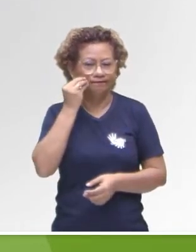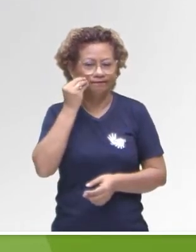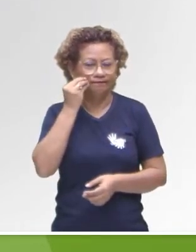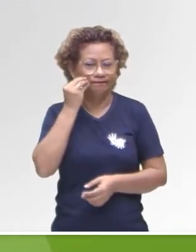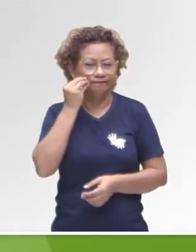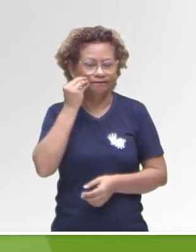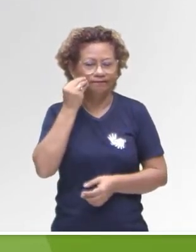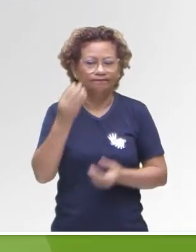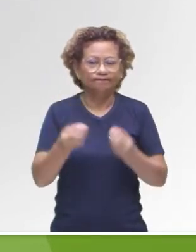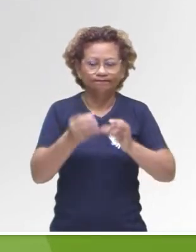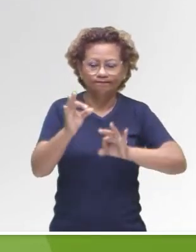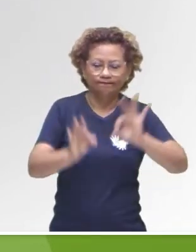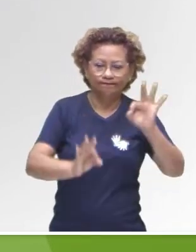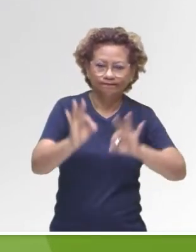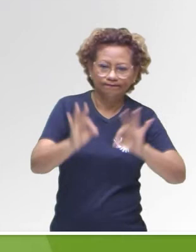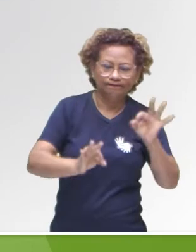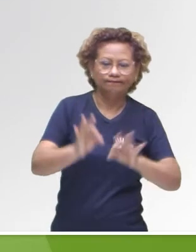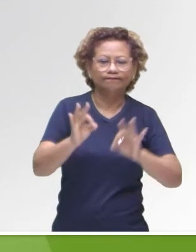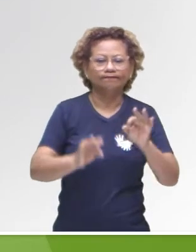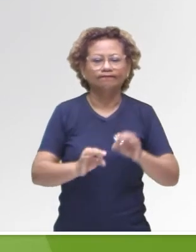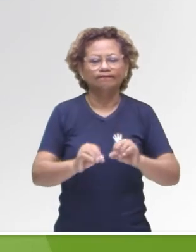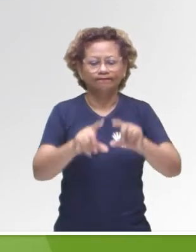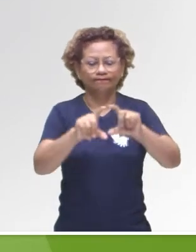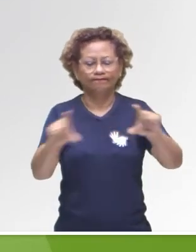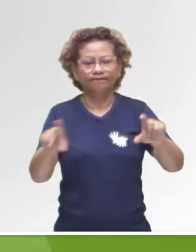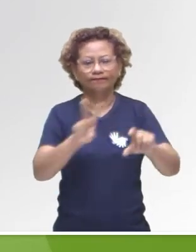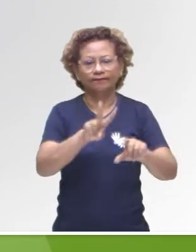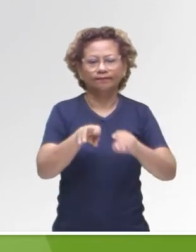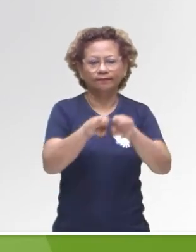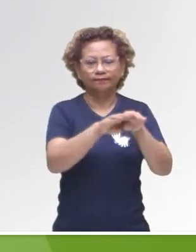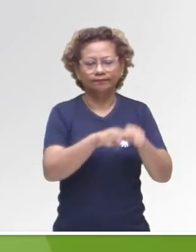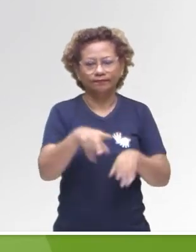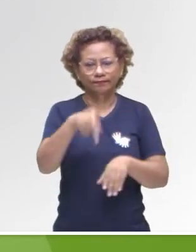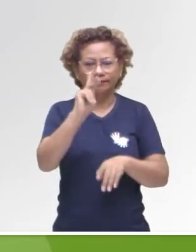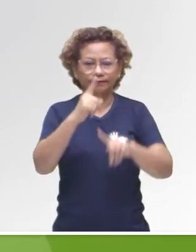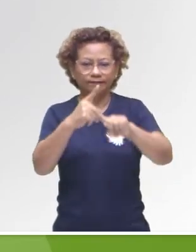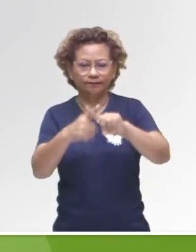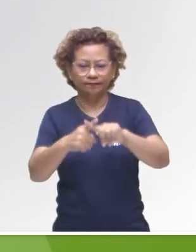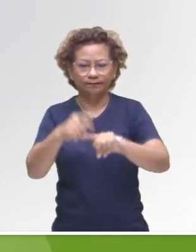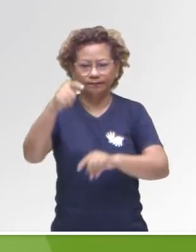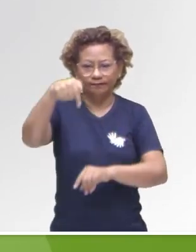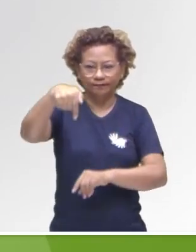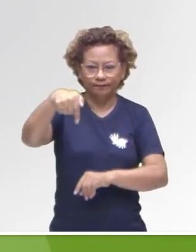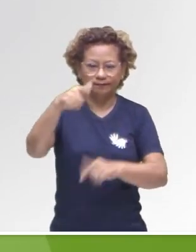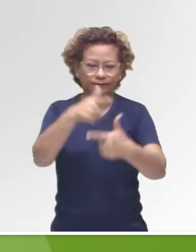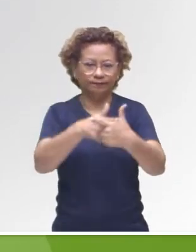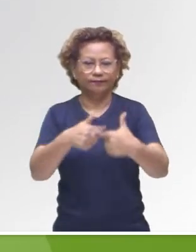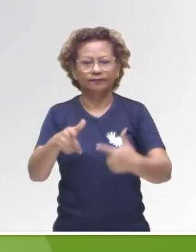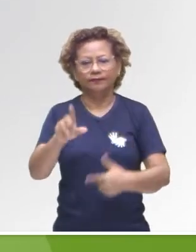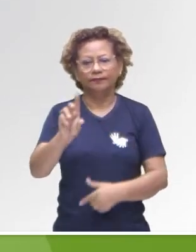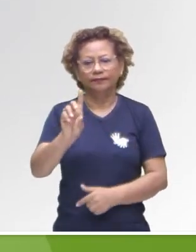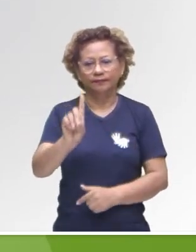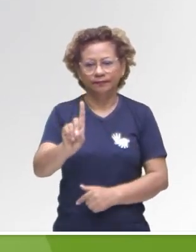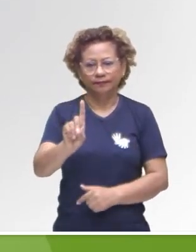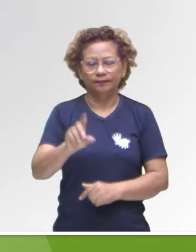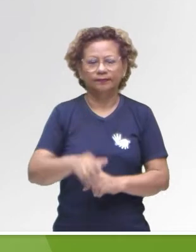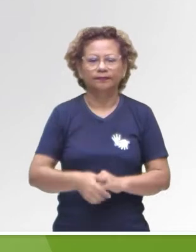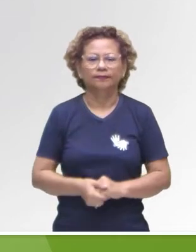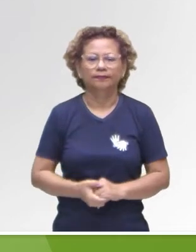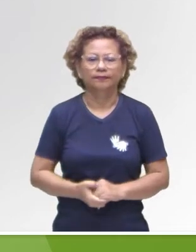elétrico é V igual a K vezes Q dividido por D.